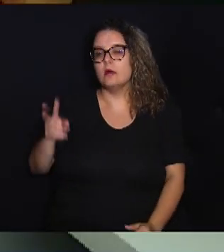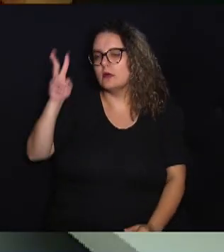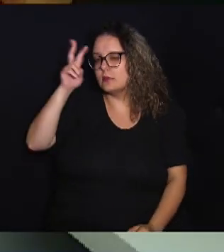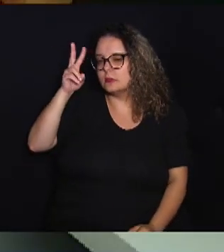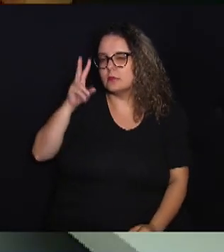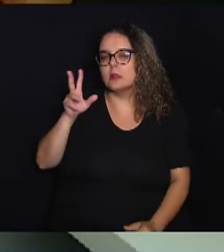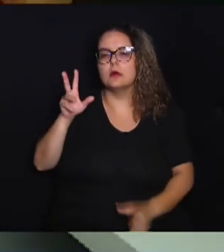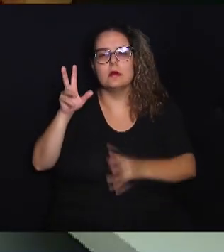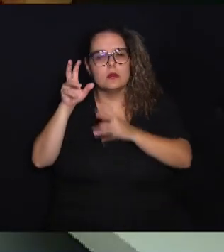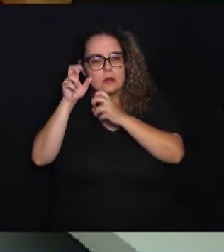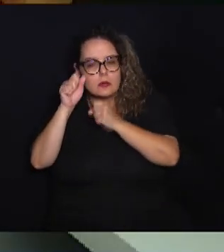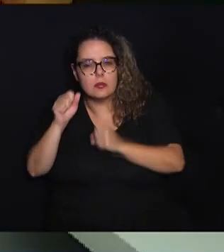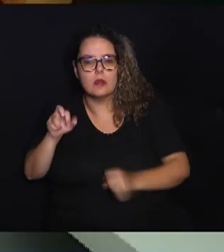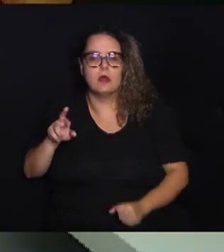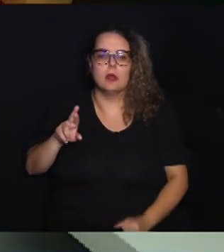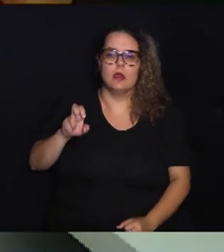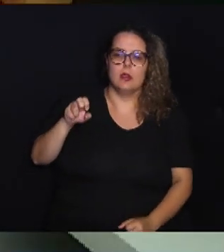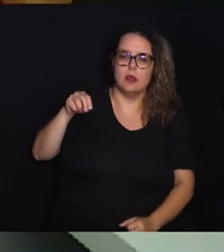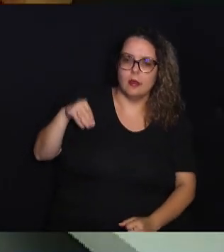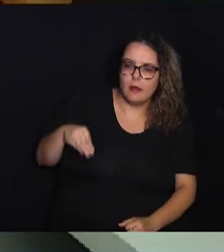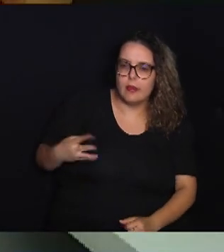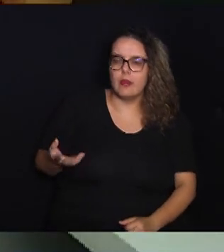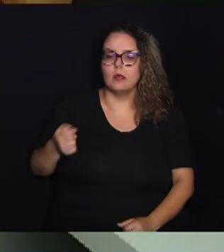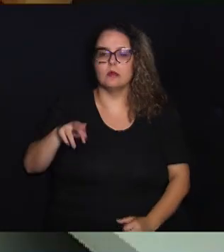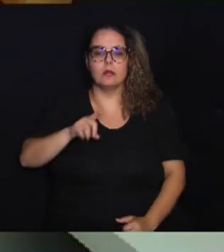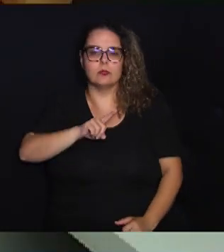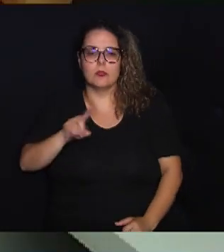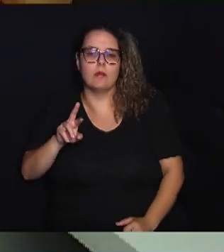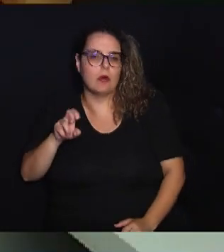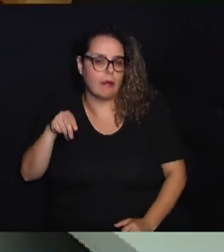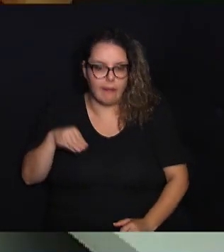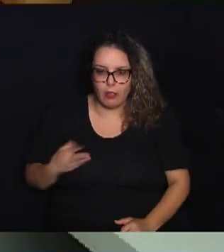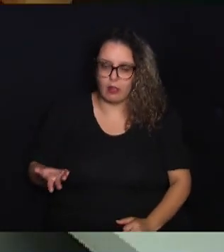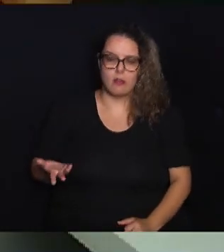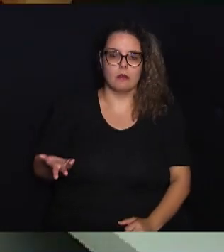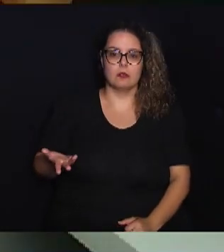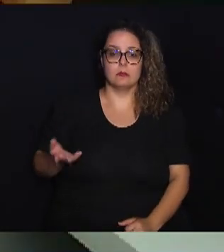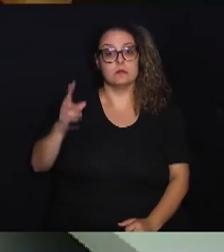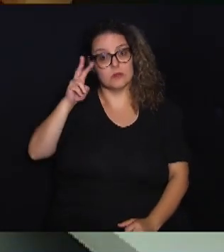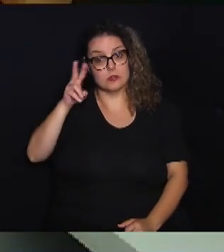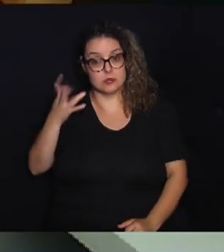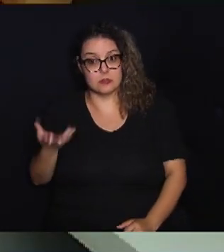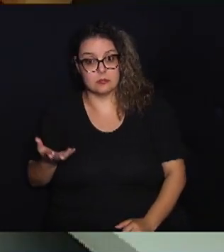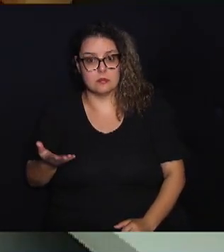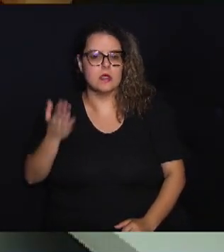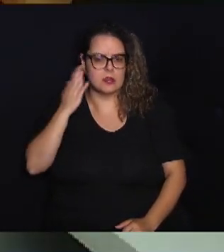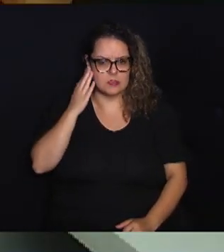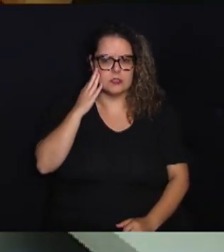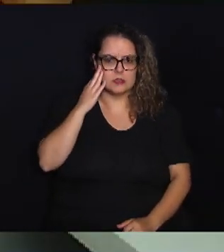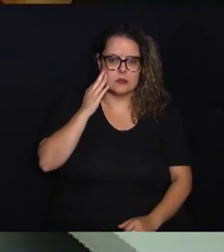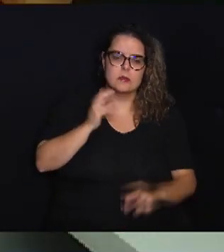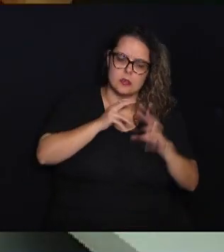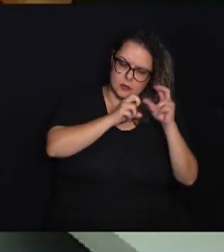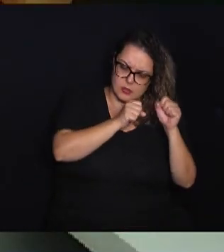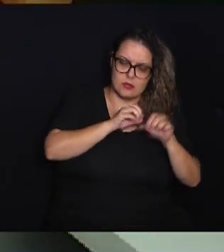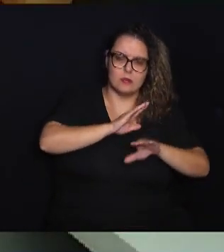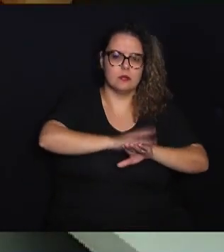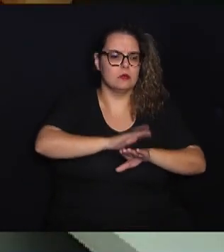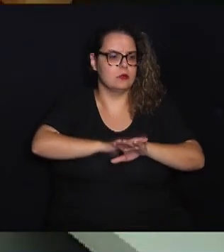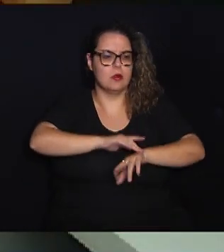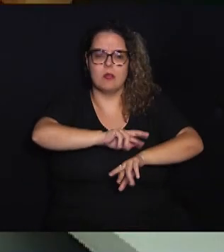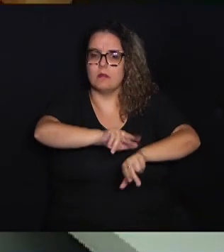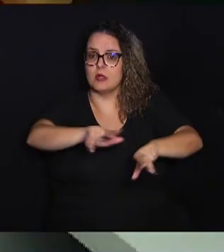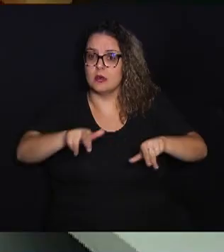sono REM, do sono não REM, né? Mas a gente hoje sabe que o sono tem várias funções. Então,